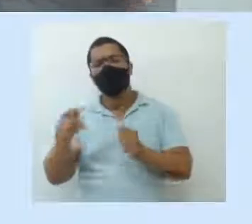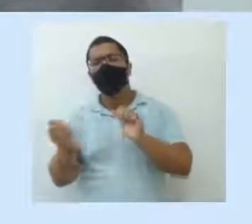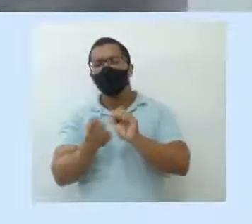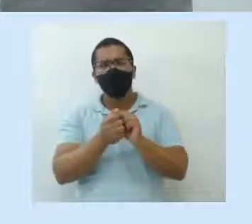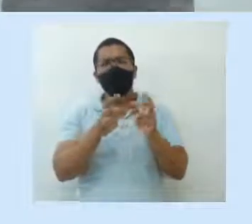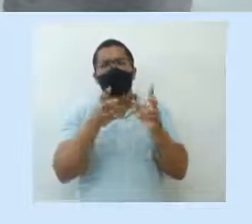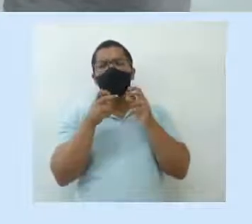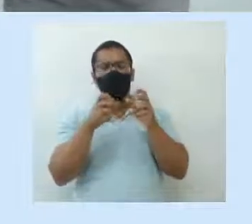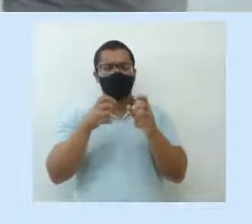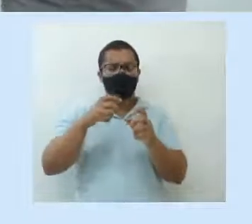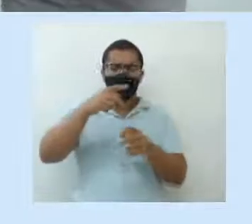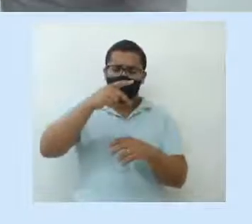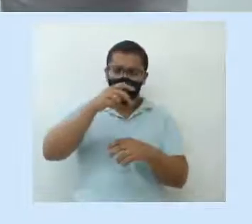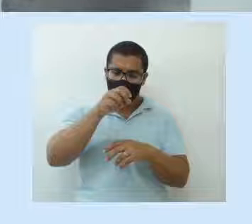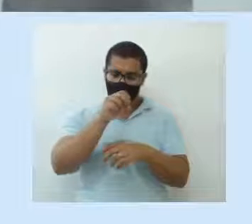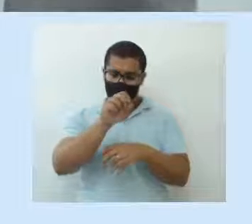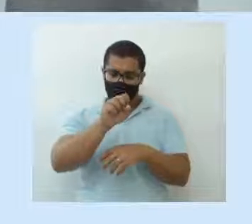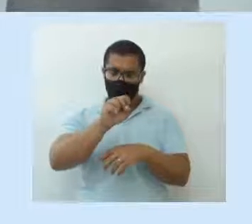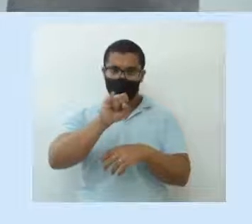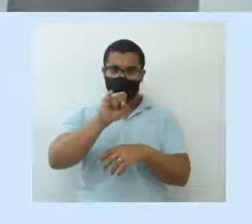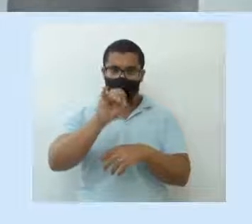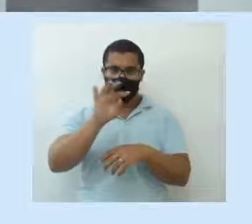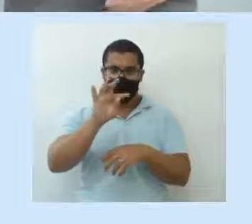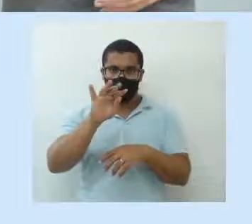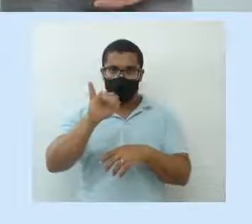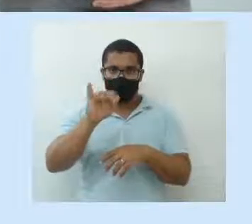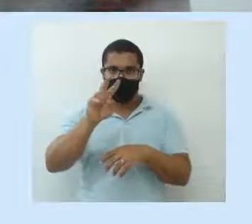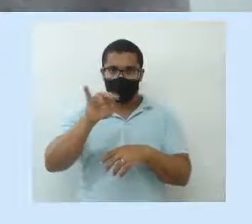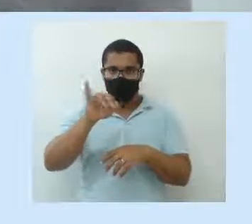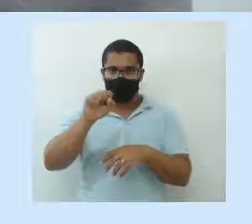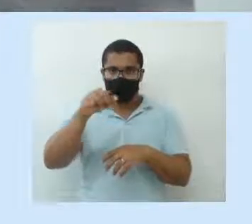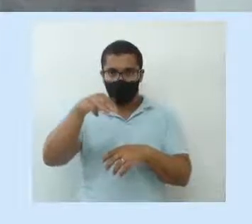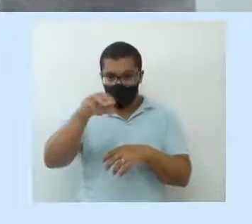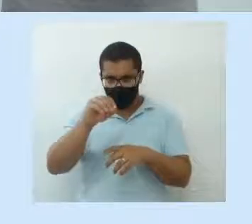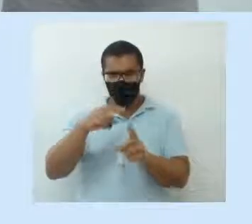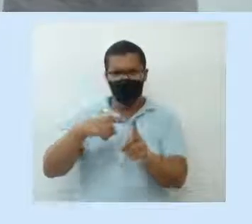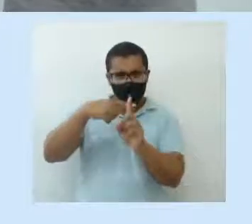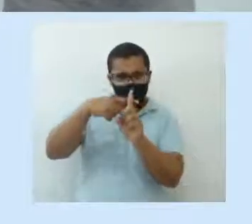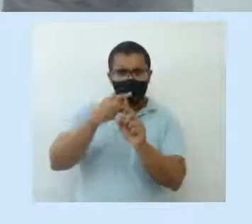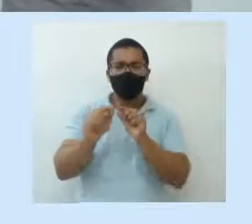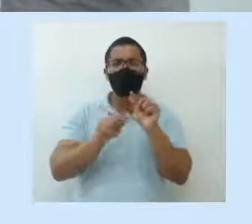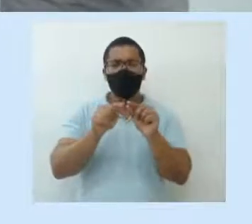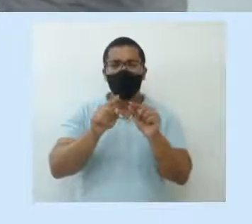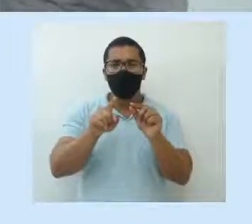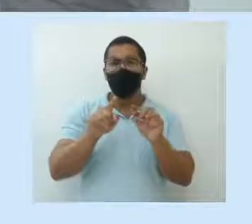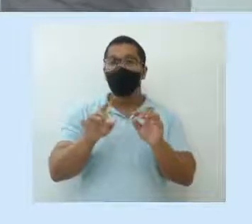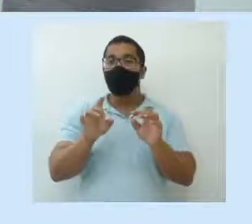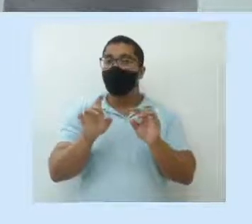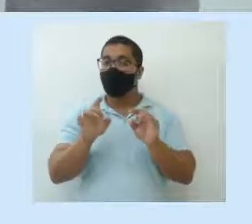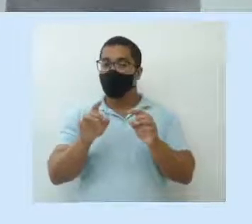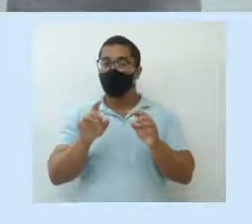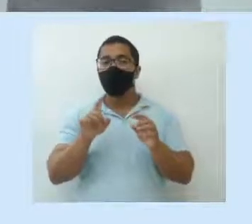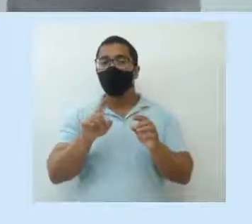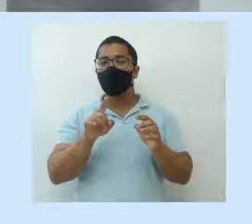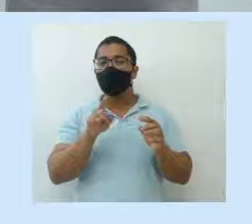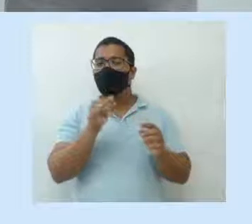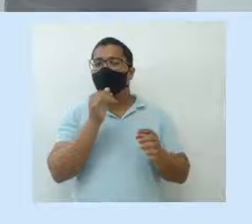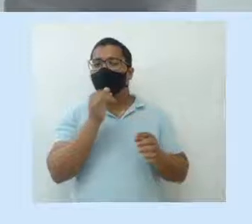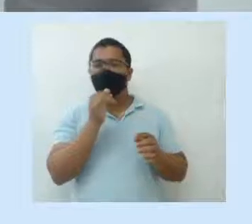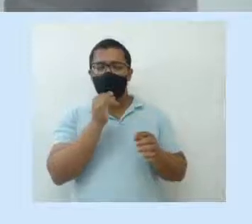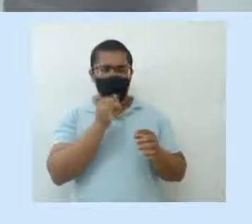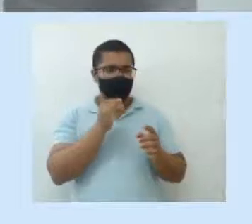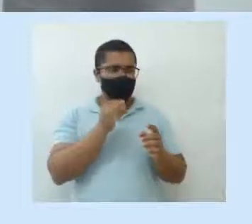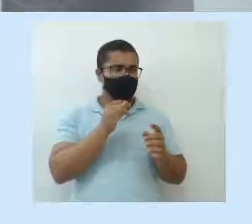para você entender a questão do fenômeno e observar. Veja quando ele diz, sem que isso constituísse a